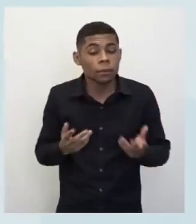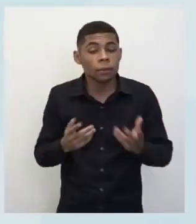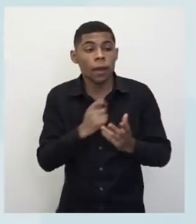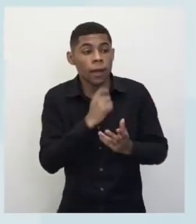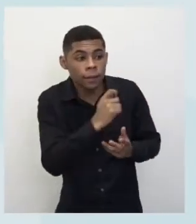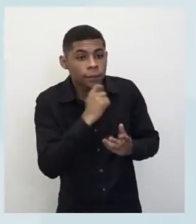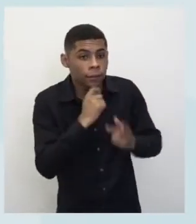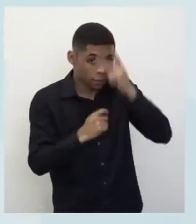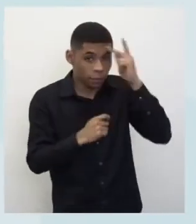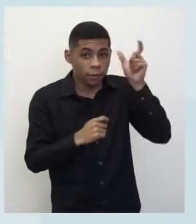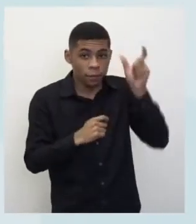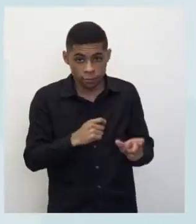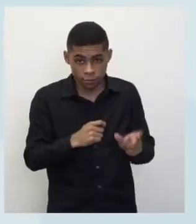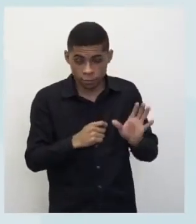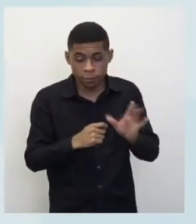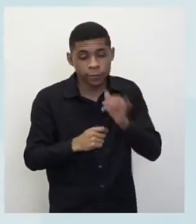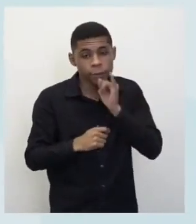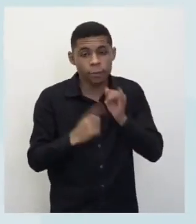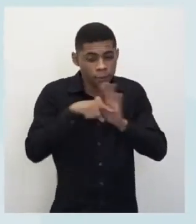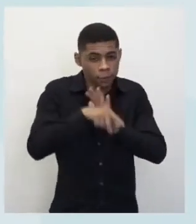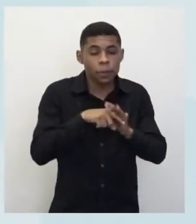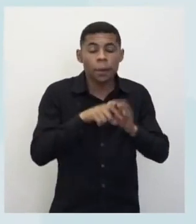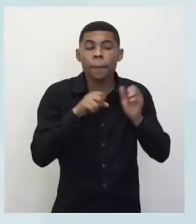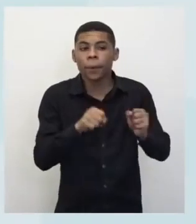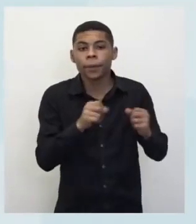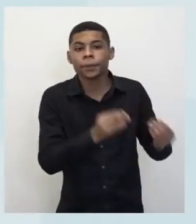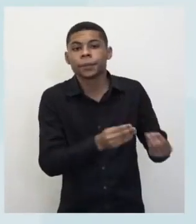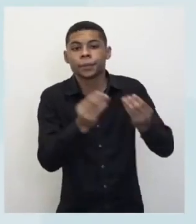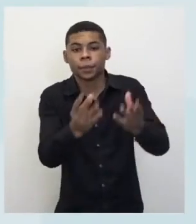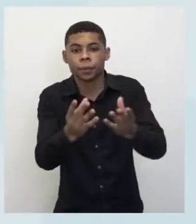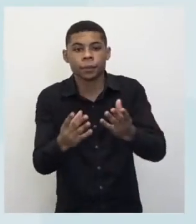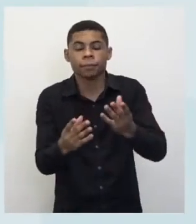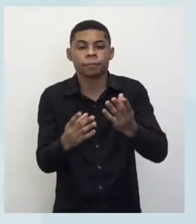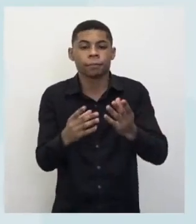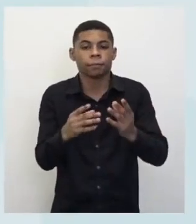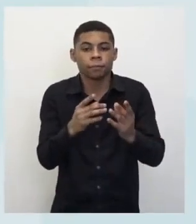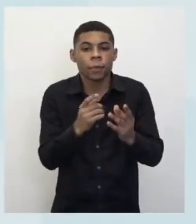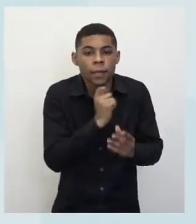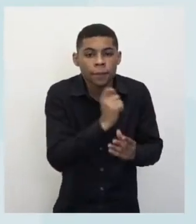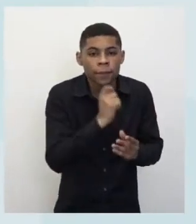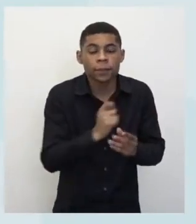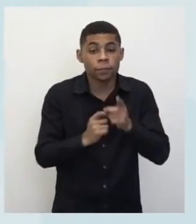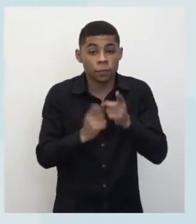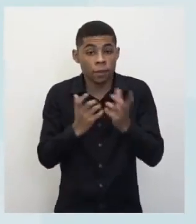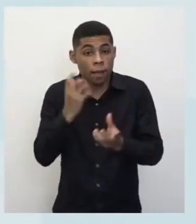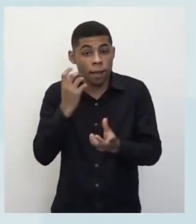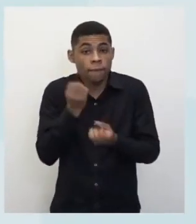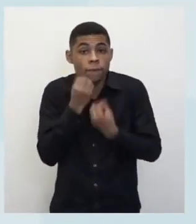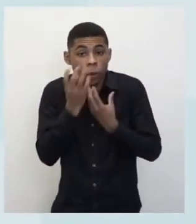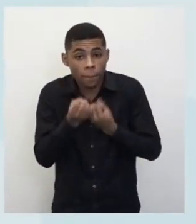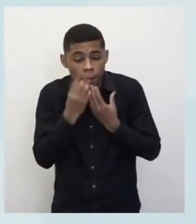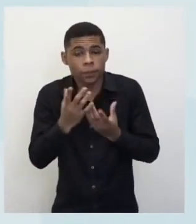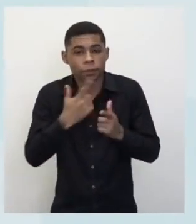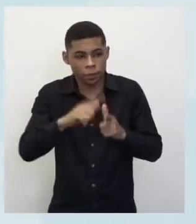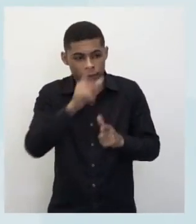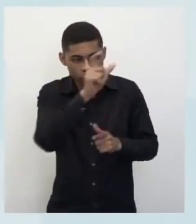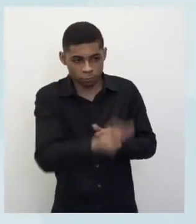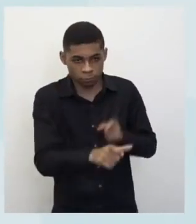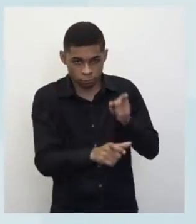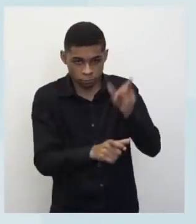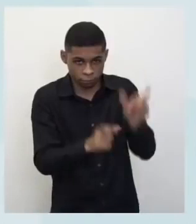por exemplo. Uma pesquisa pode direcionar uma entrevista, porque tendo adquirido informações sobre o entrevistado,